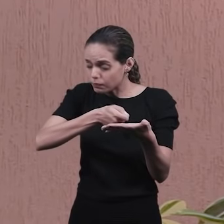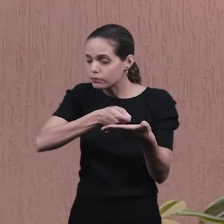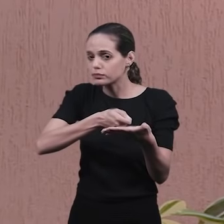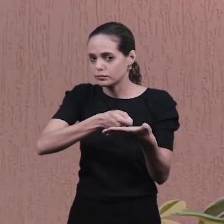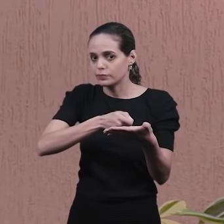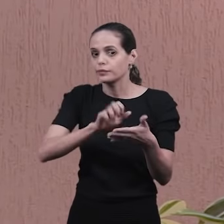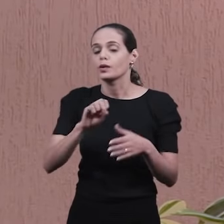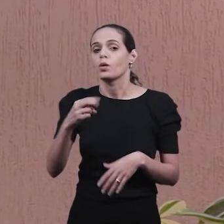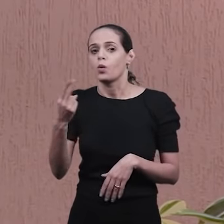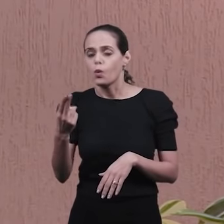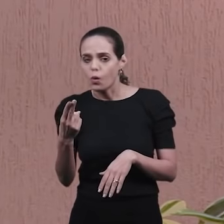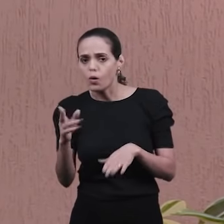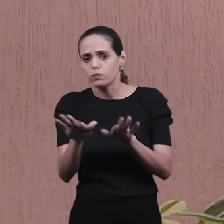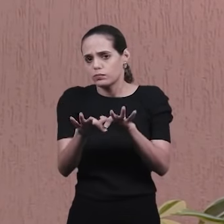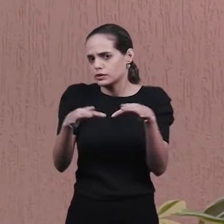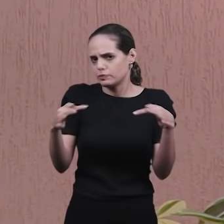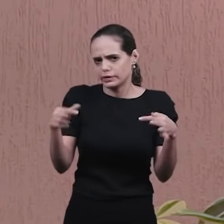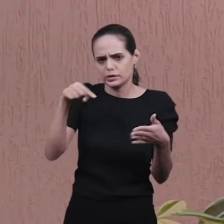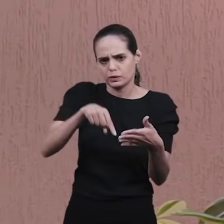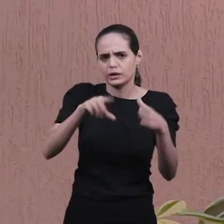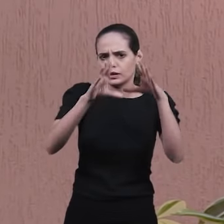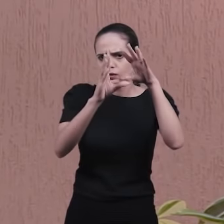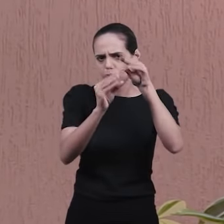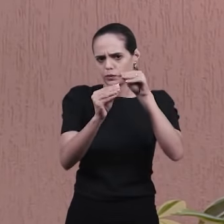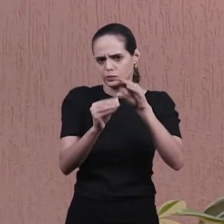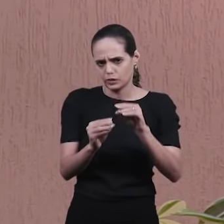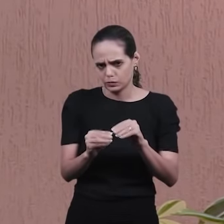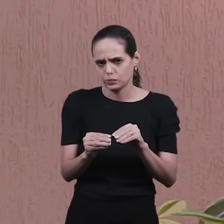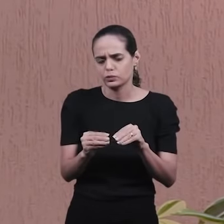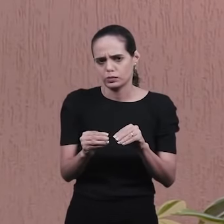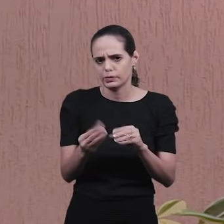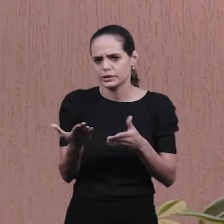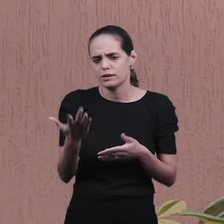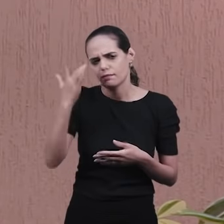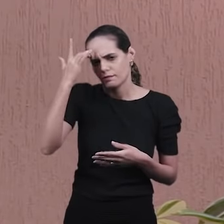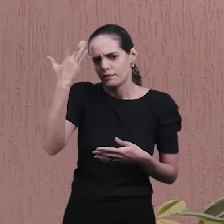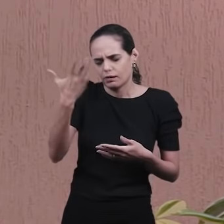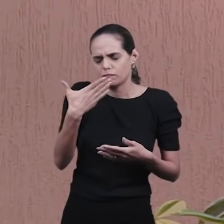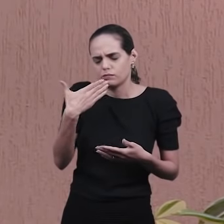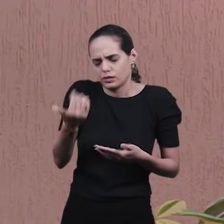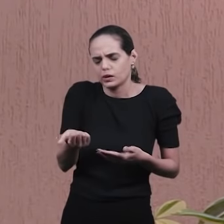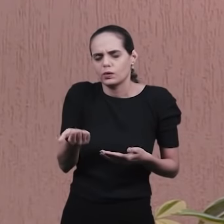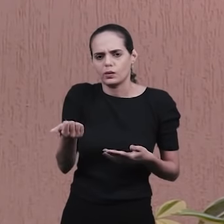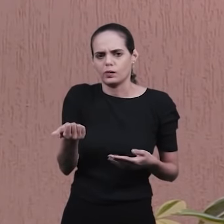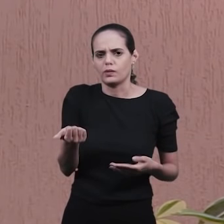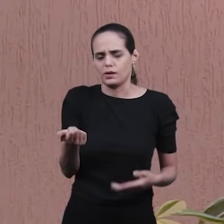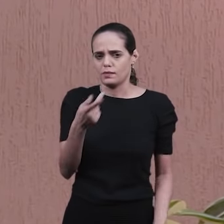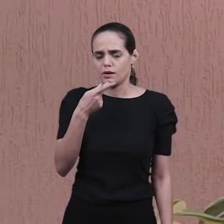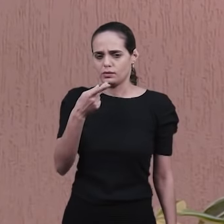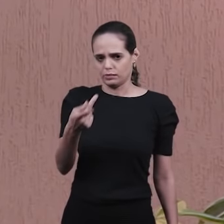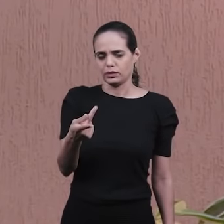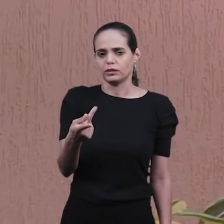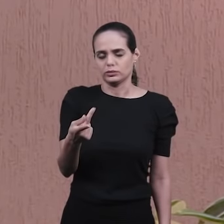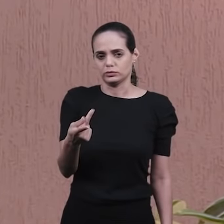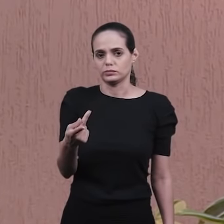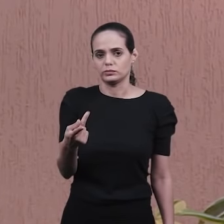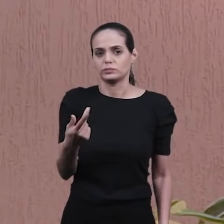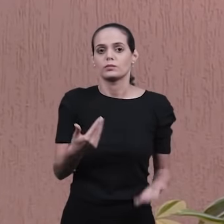Dependendo do prejuízo cognitivo, nós darmos uma simplificada naquilo que está sendo falado e dito ajuda